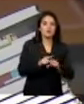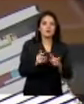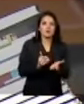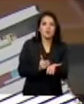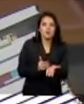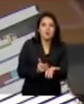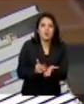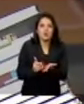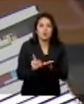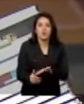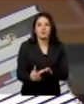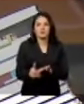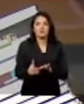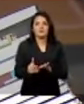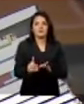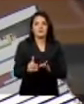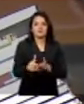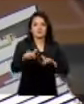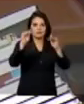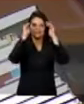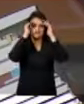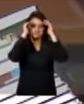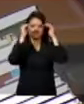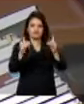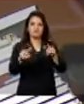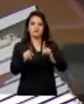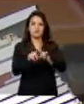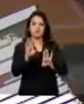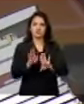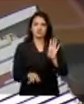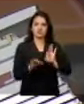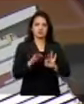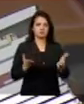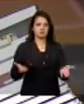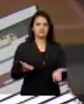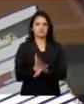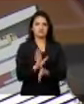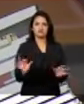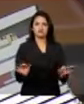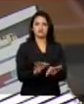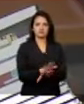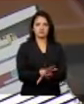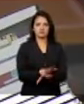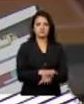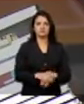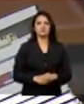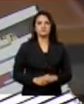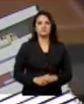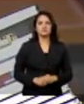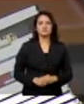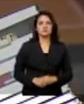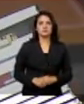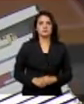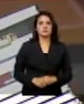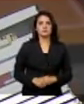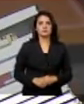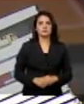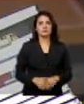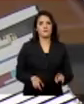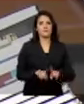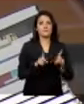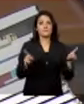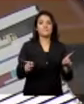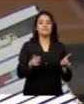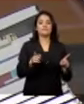da sanção ao trânsito em julgado do título condenatório, a posição